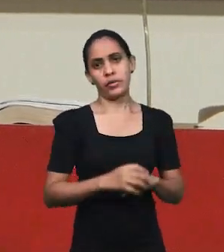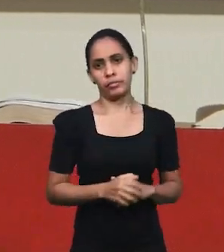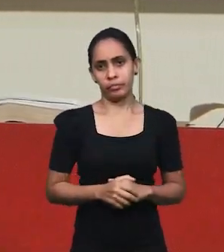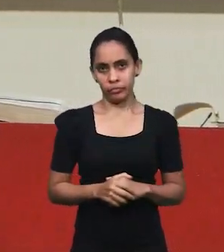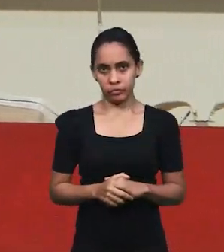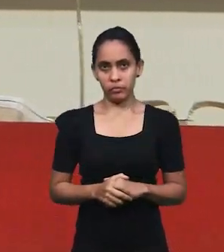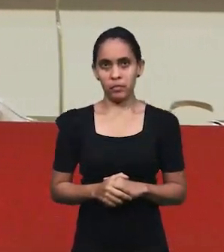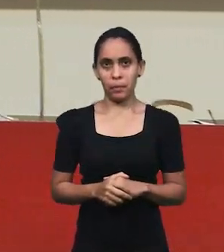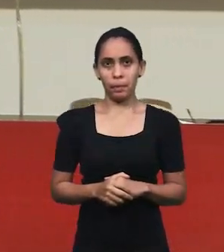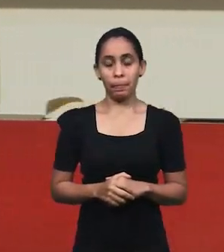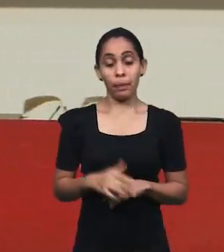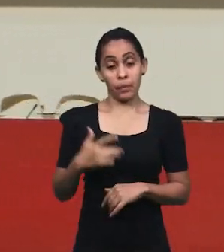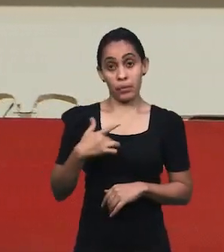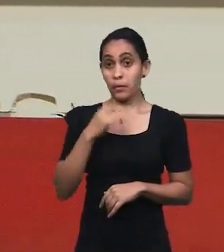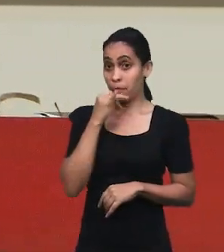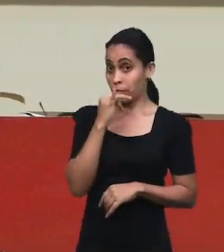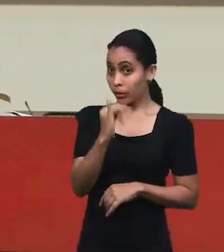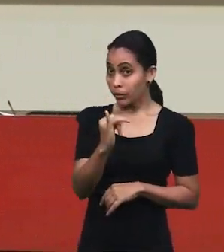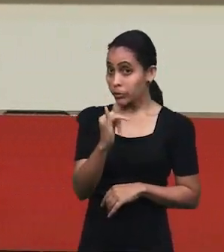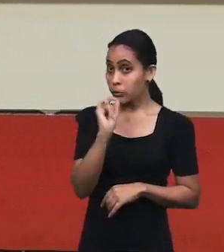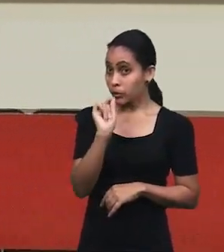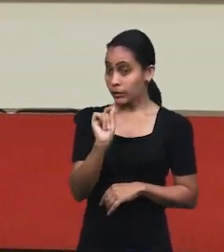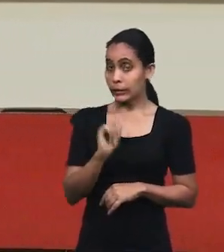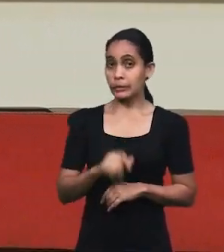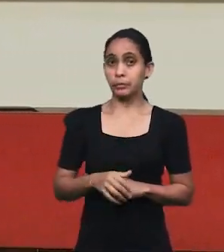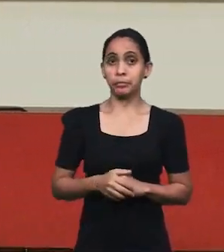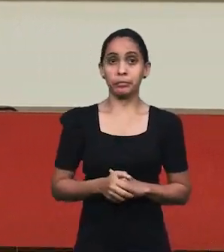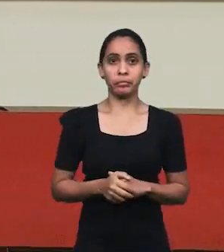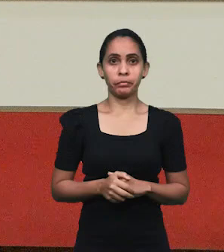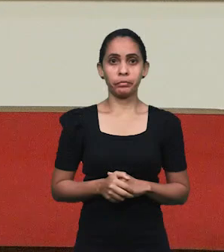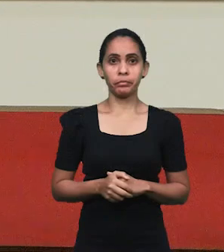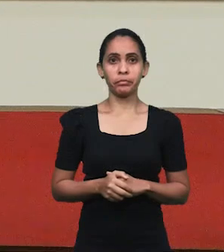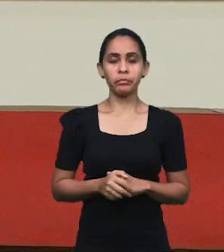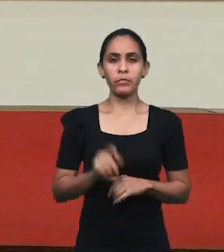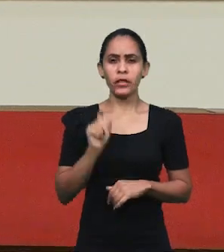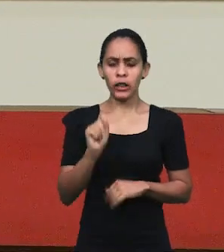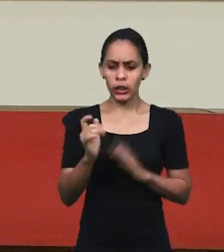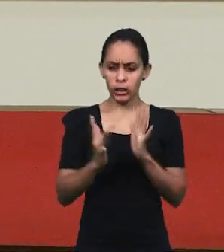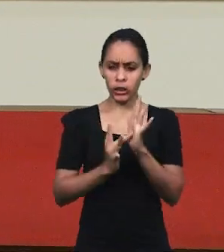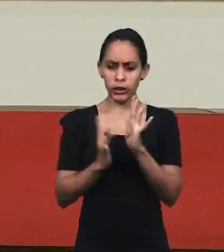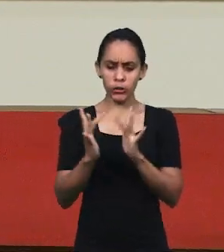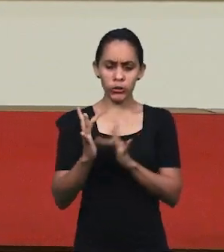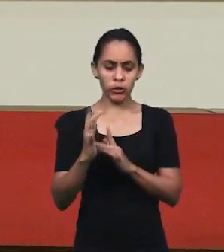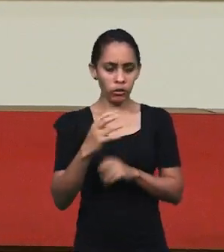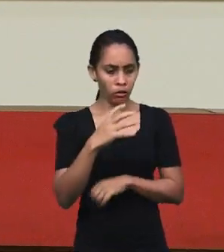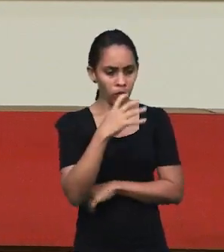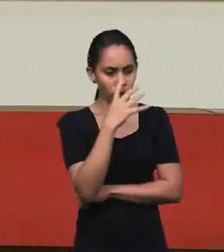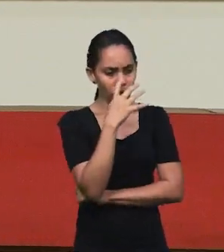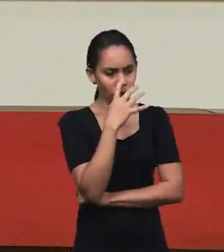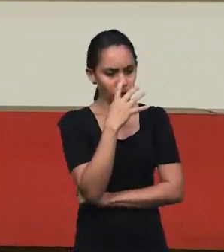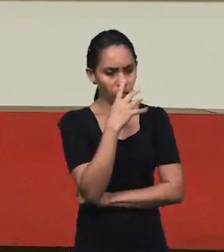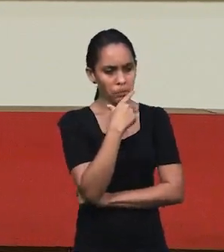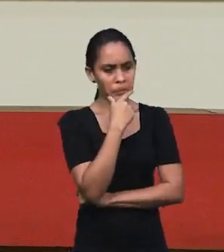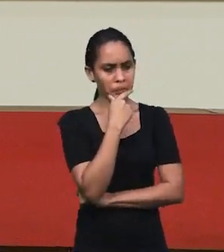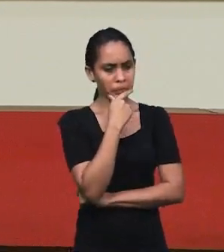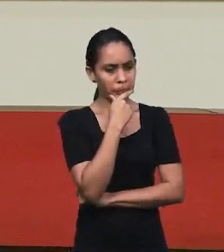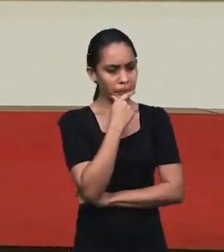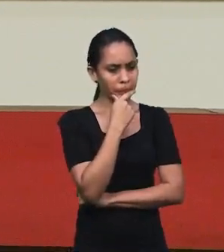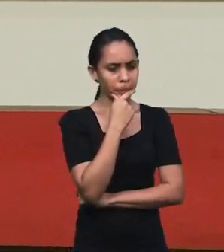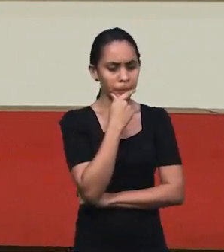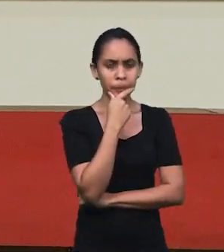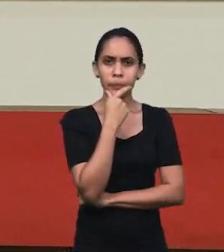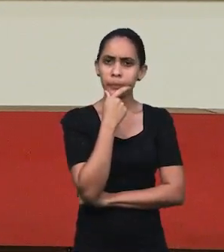respeito. Mas quando eu estava dizendo, o que deixou Jesus maravilhado,